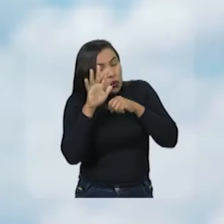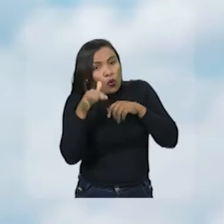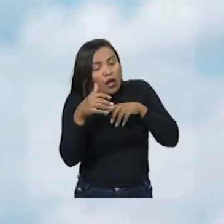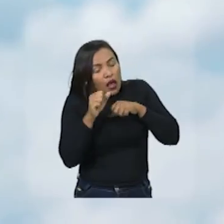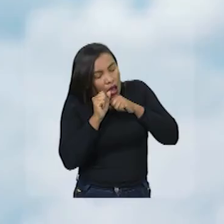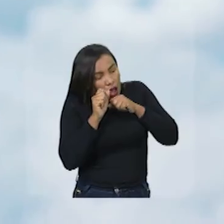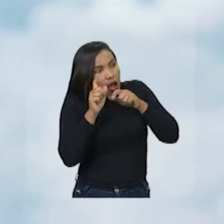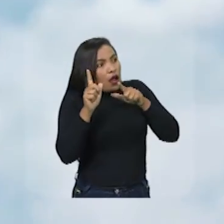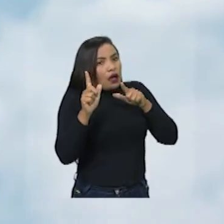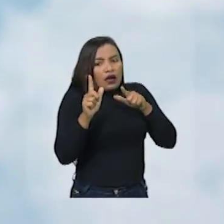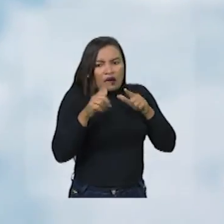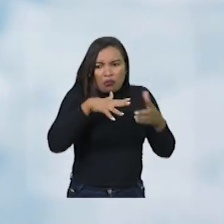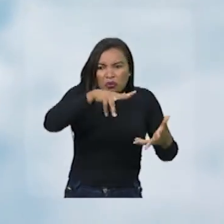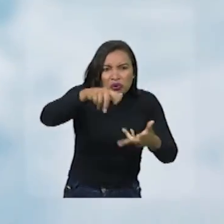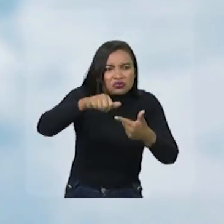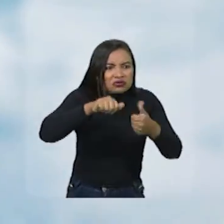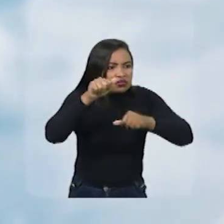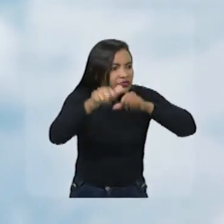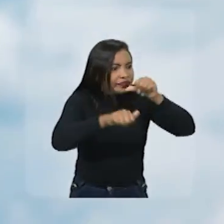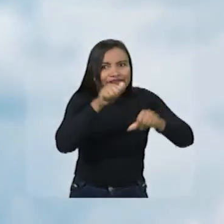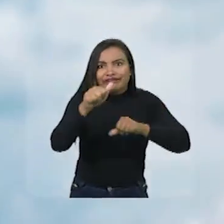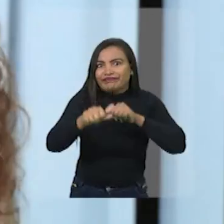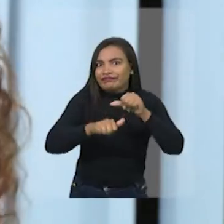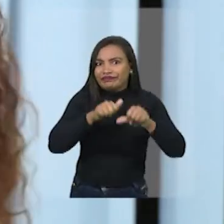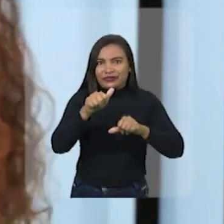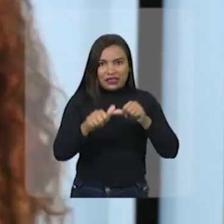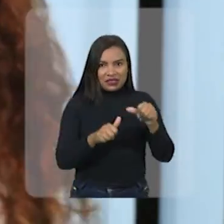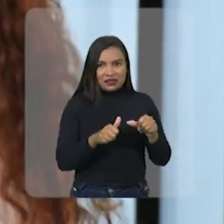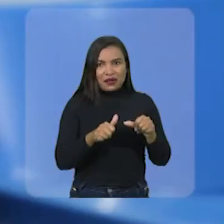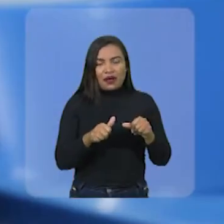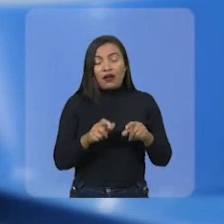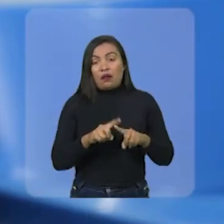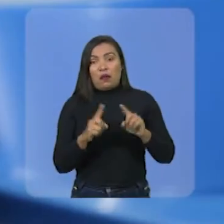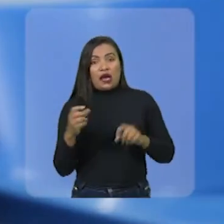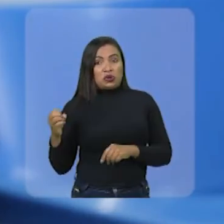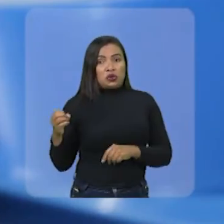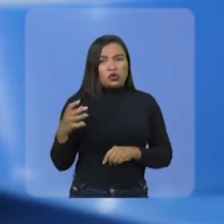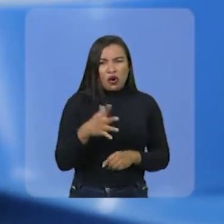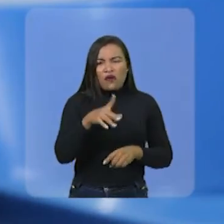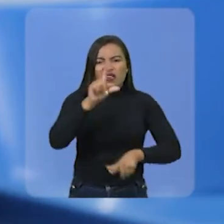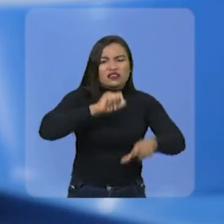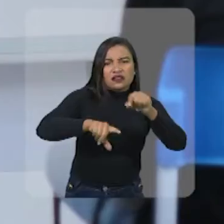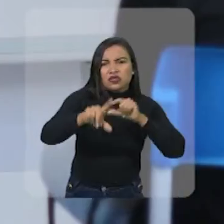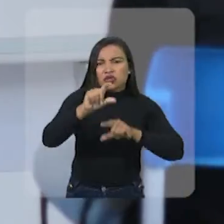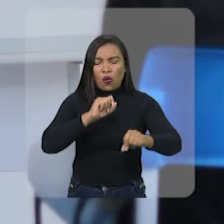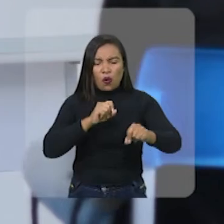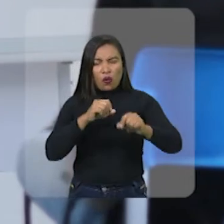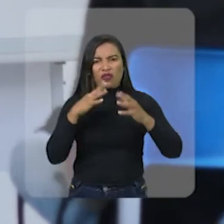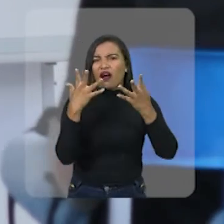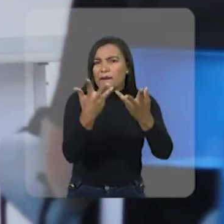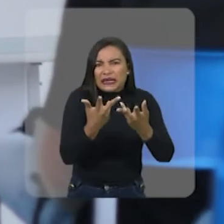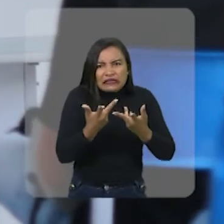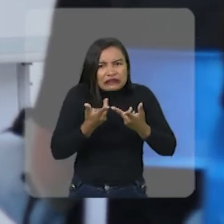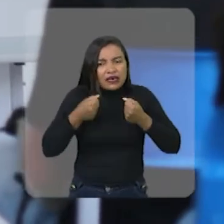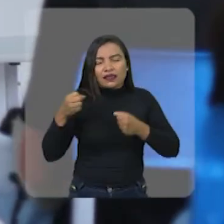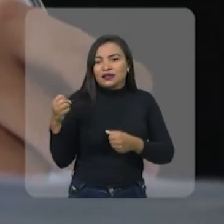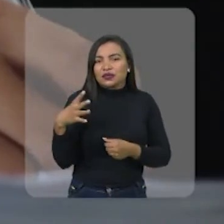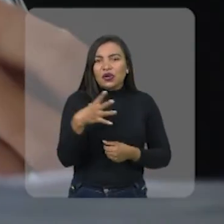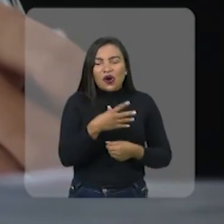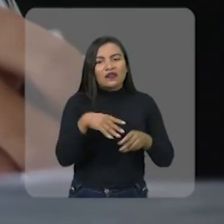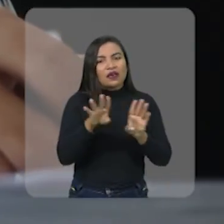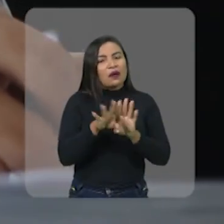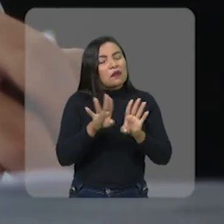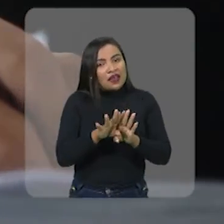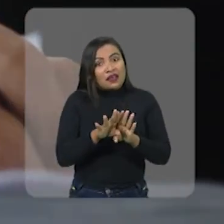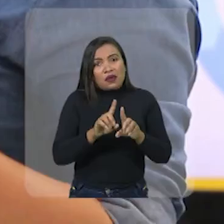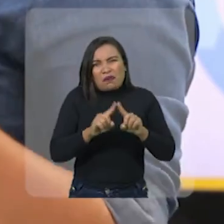outro completamente diferente, com novas demandas e exigindo novas habilidades. Ficar parado no meio da escada não é